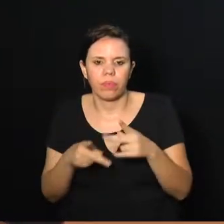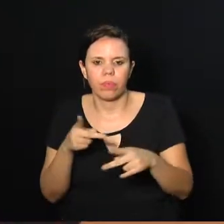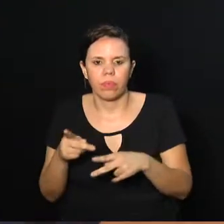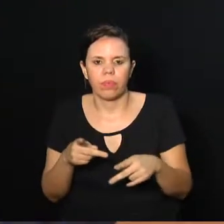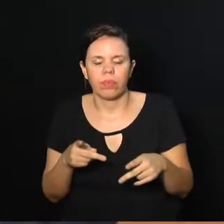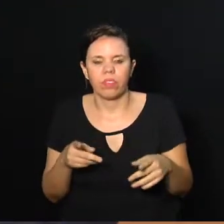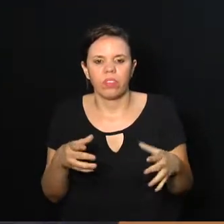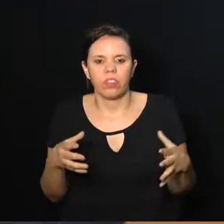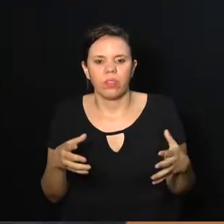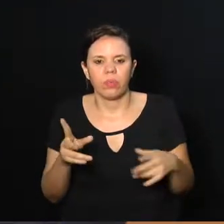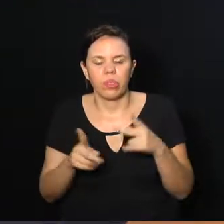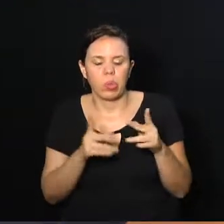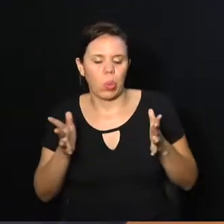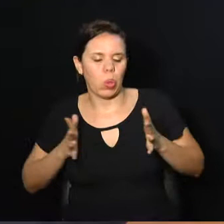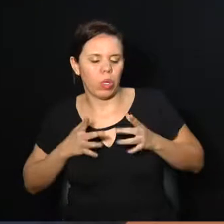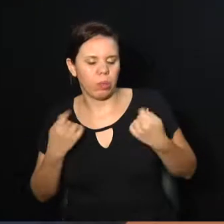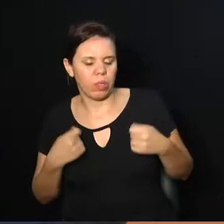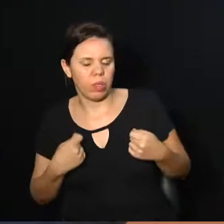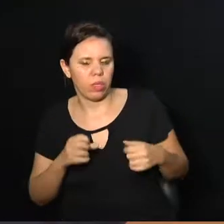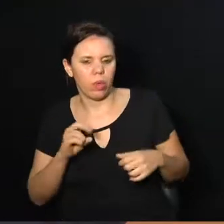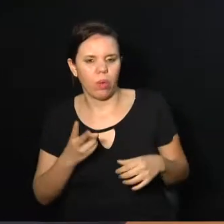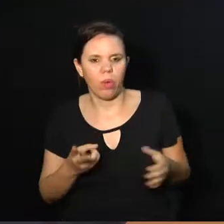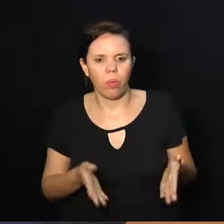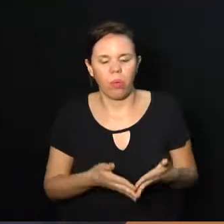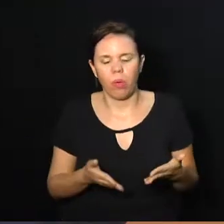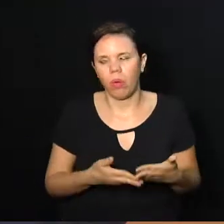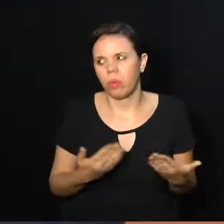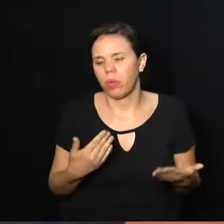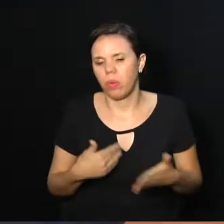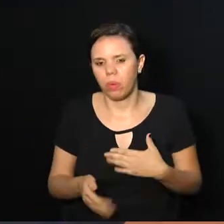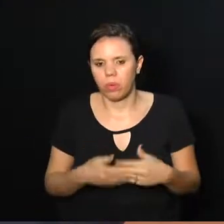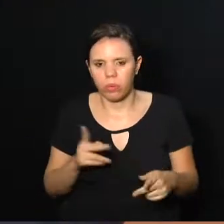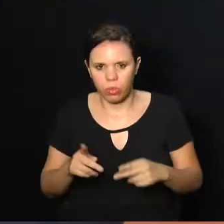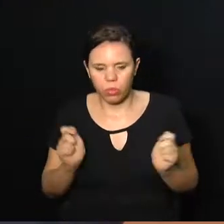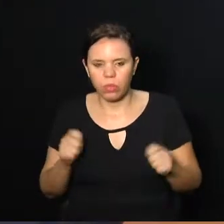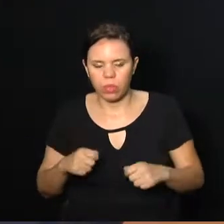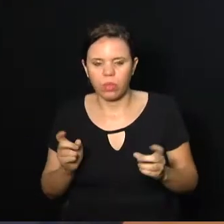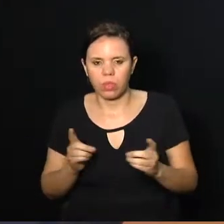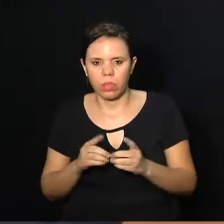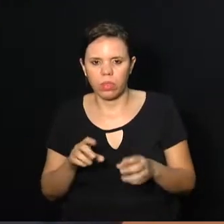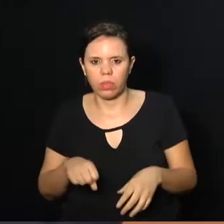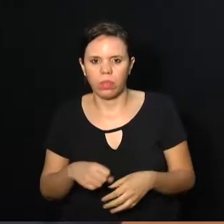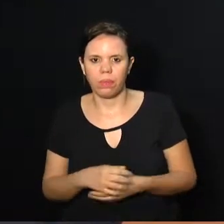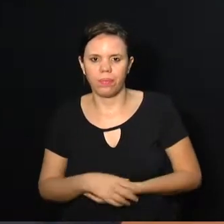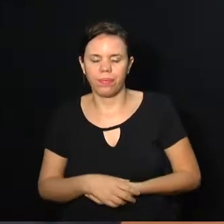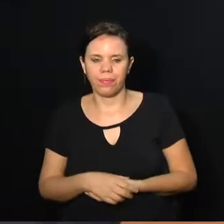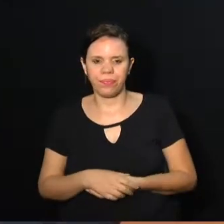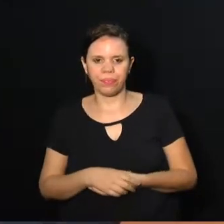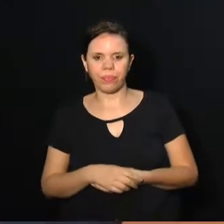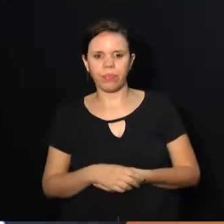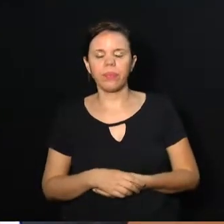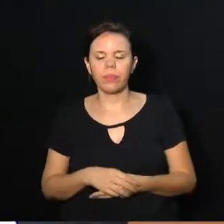BMW ou chega de carrocinha. Tem que ser atendido. E o